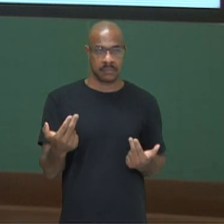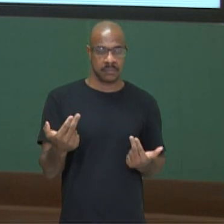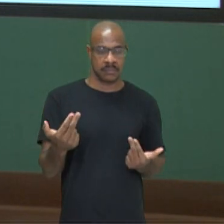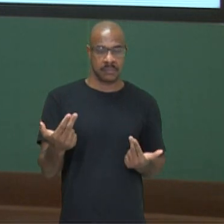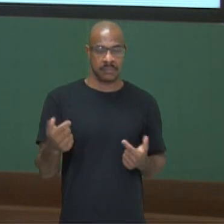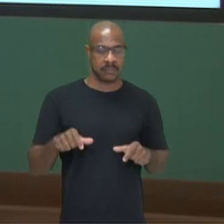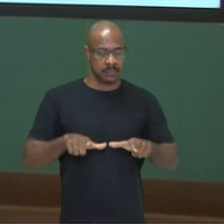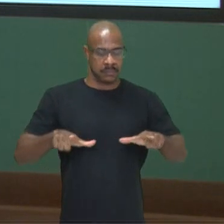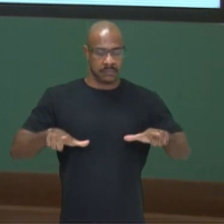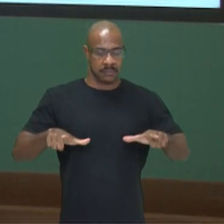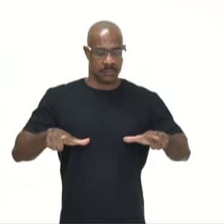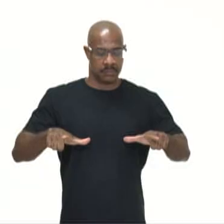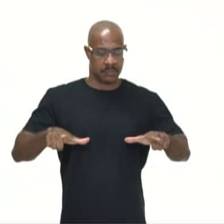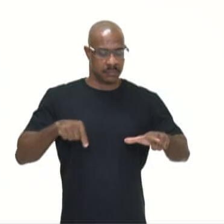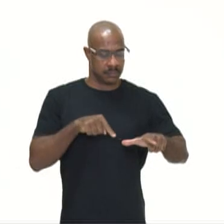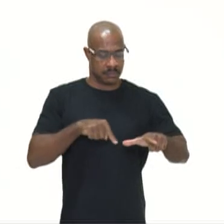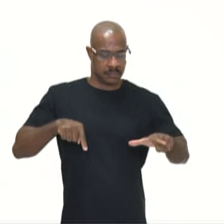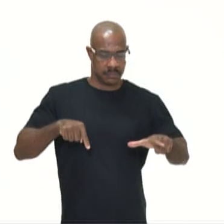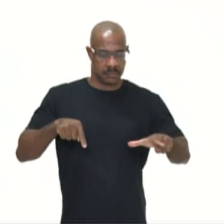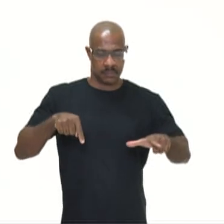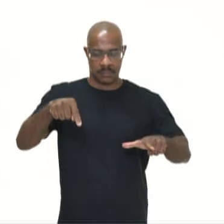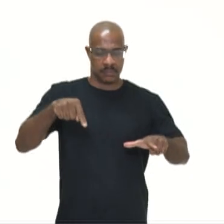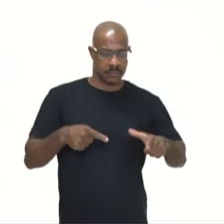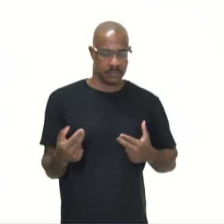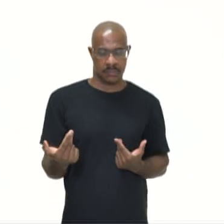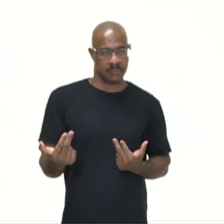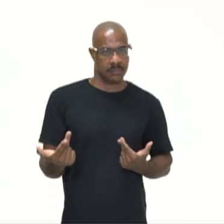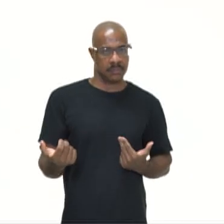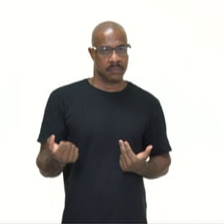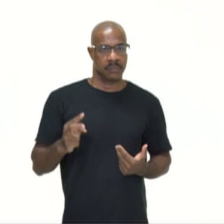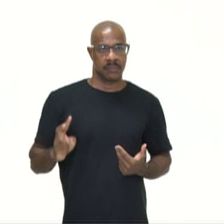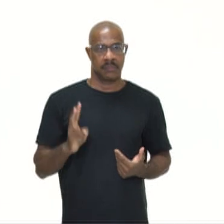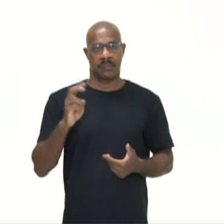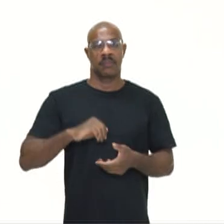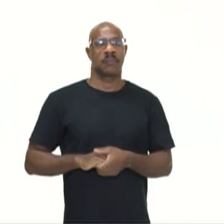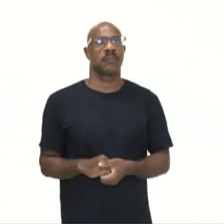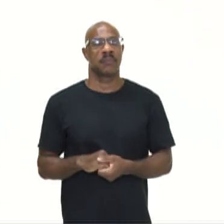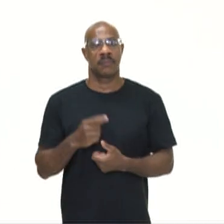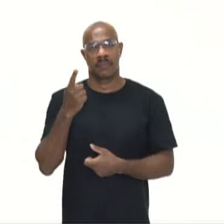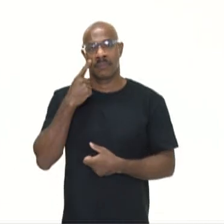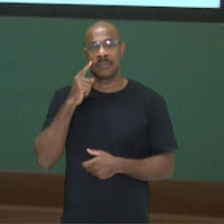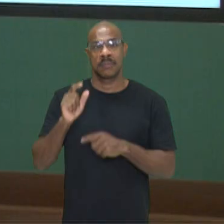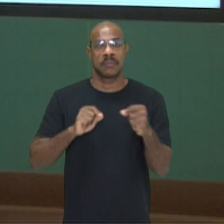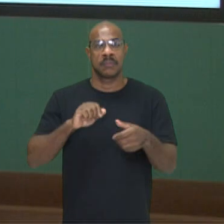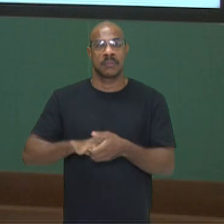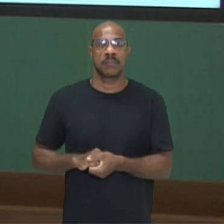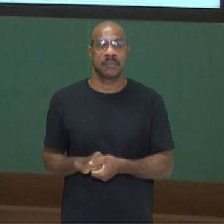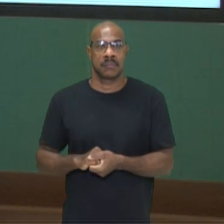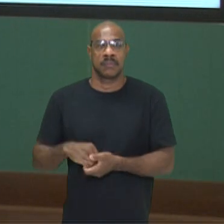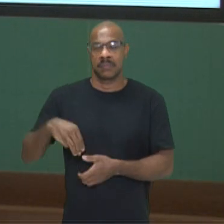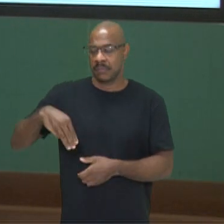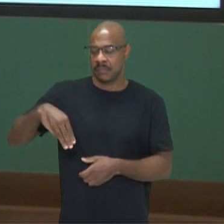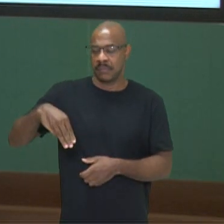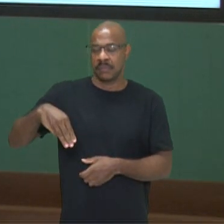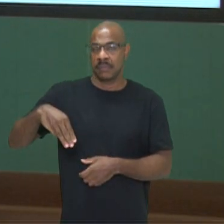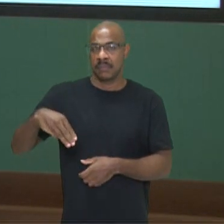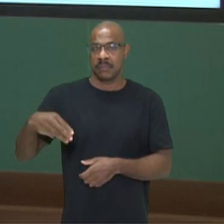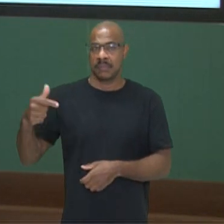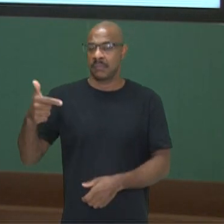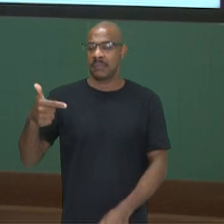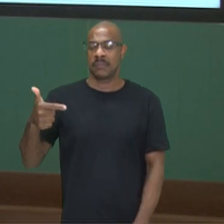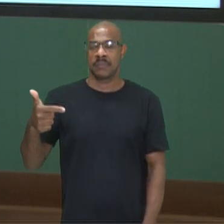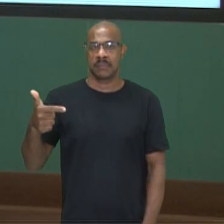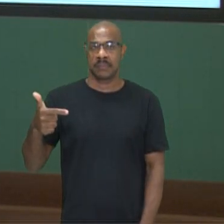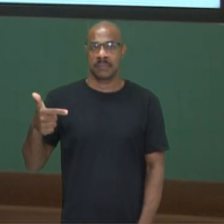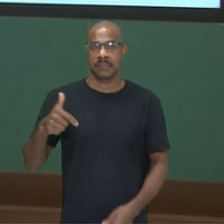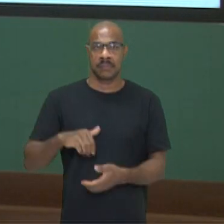e comprimento, como se trata de um terreno, ok? E vocês viram ainda que a unidade de medida,